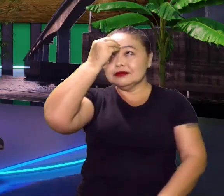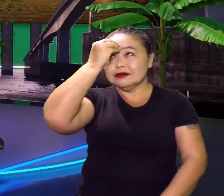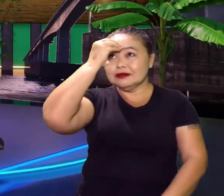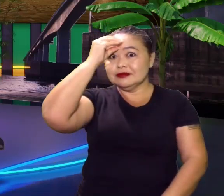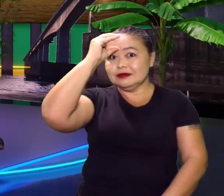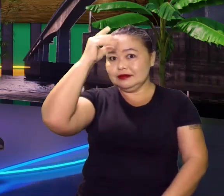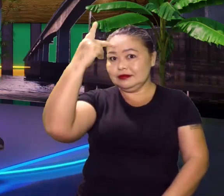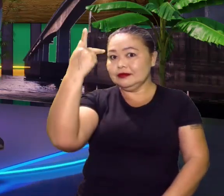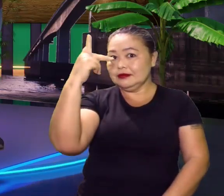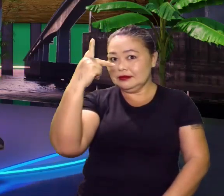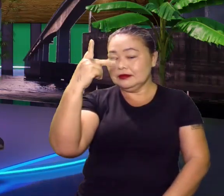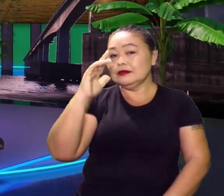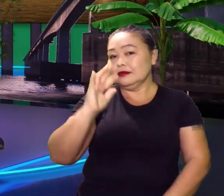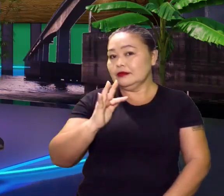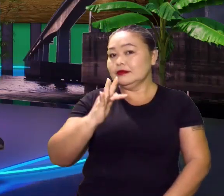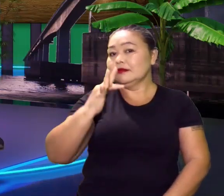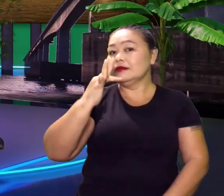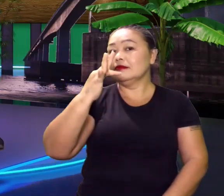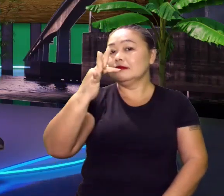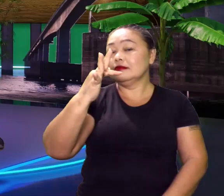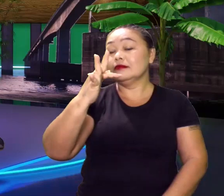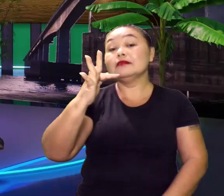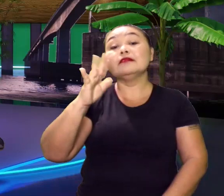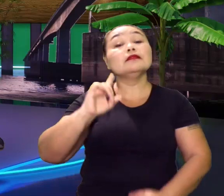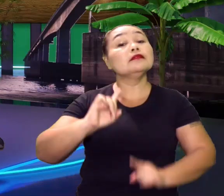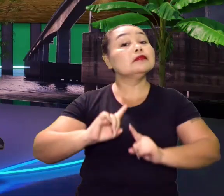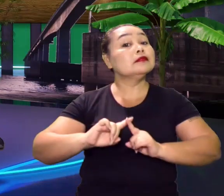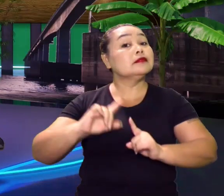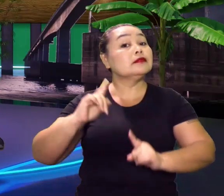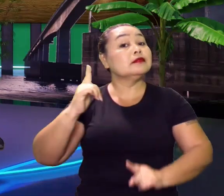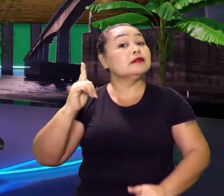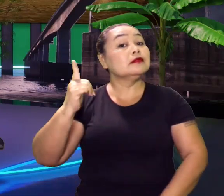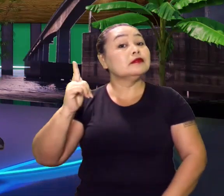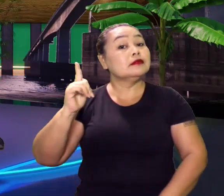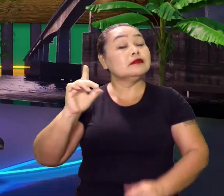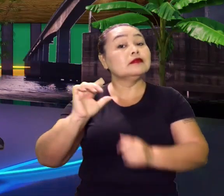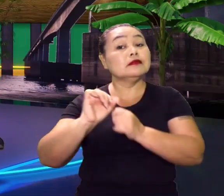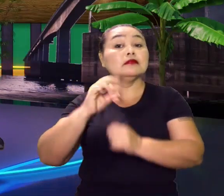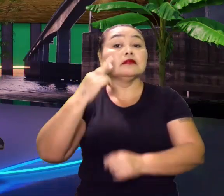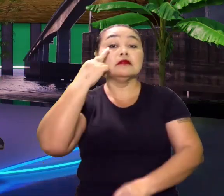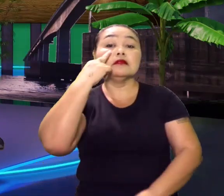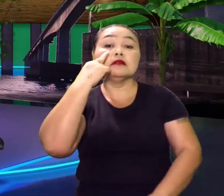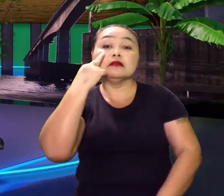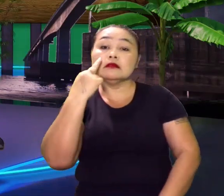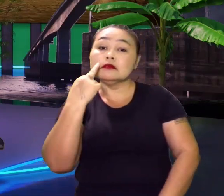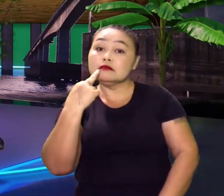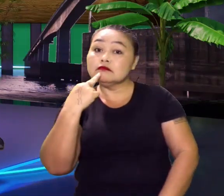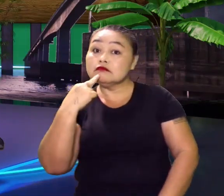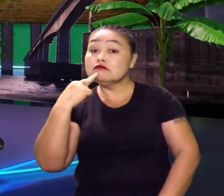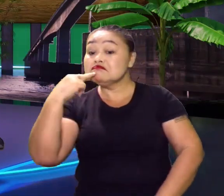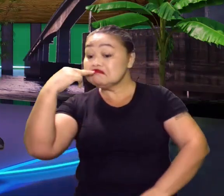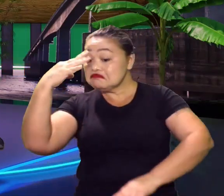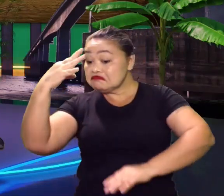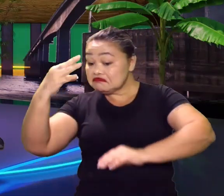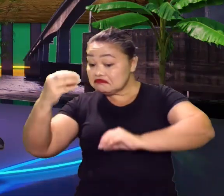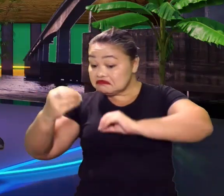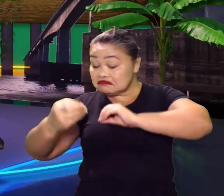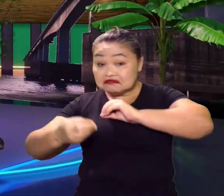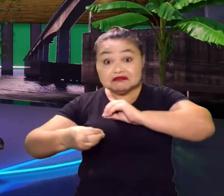a geografia de Rondônia, ela vem como um up a mais para a sua